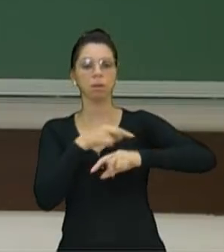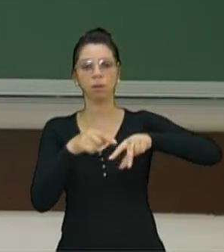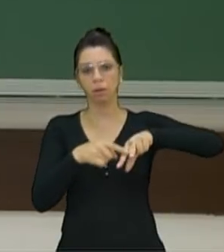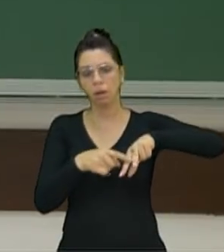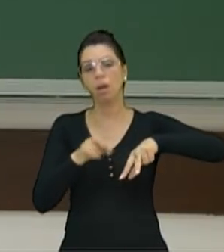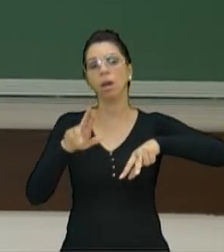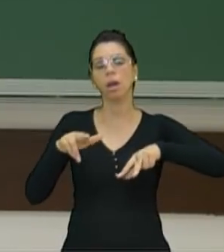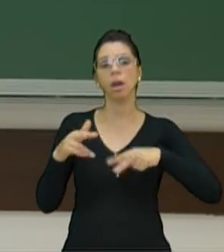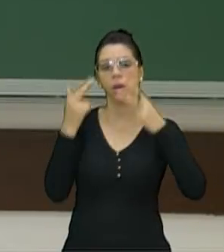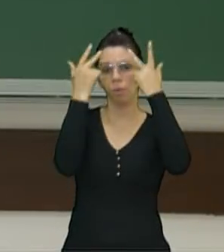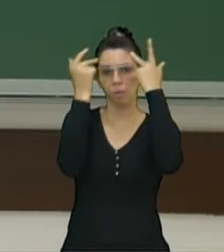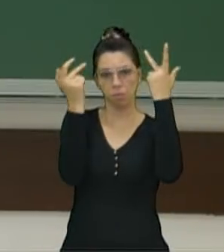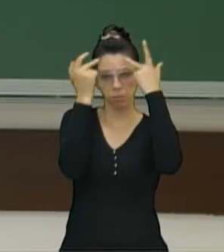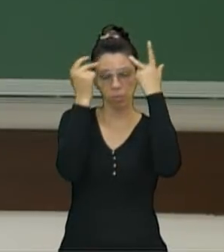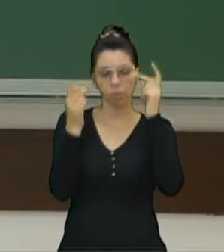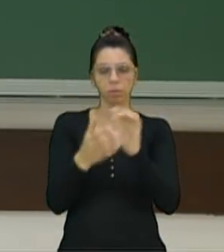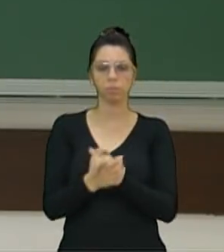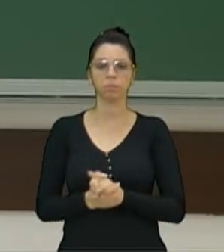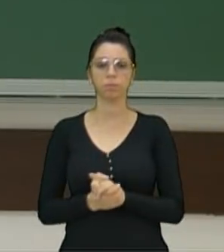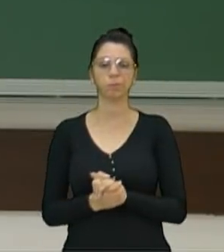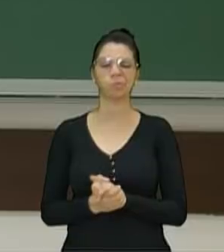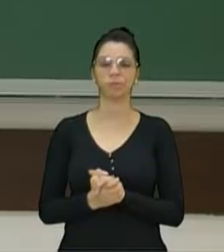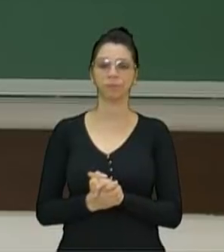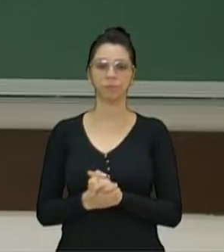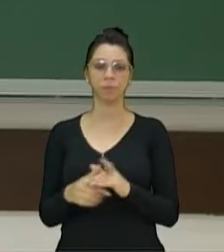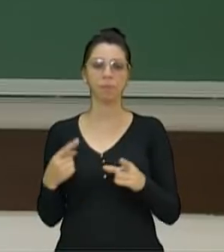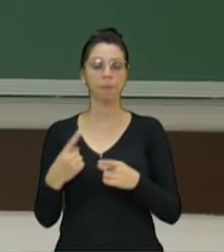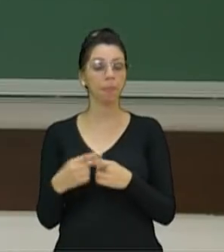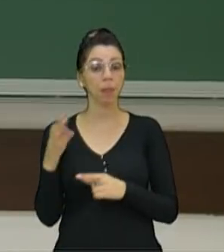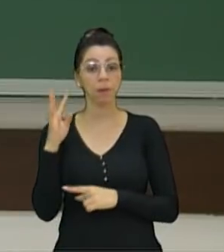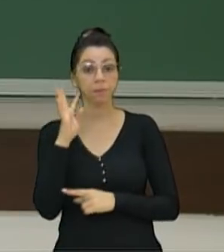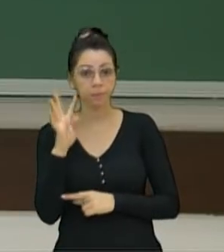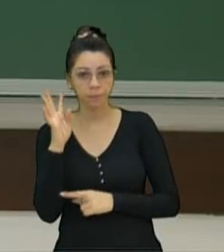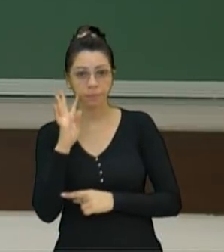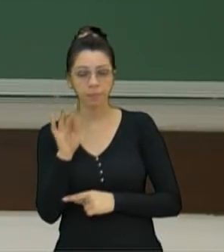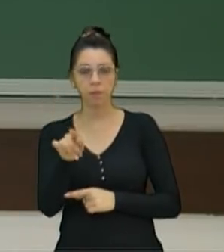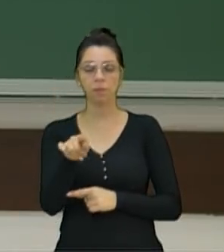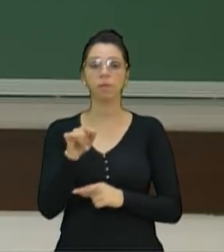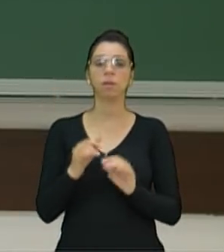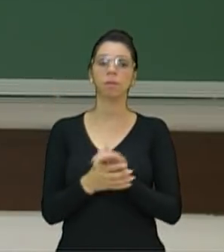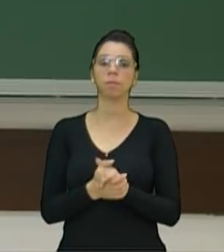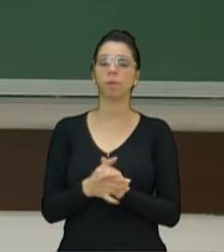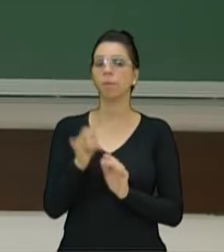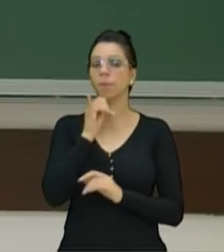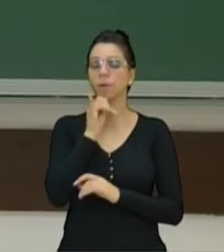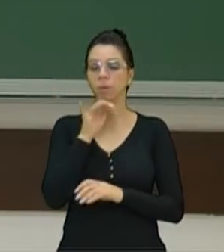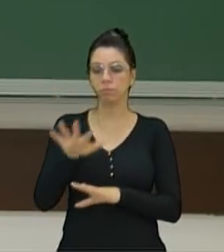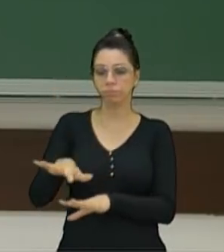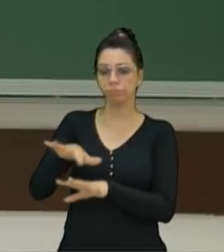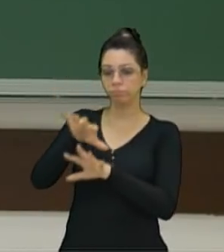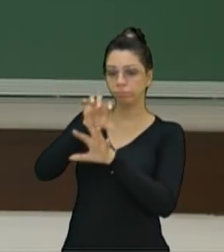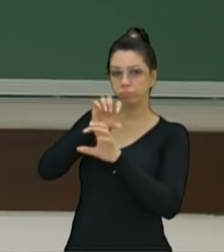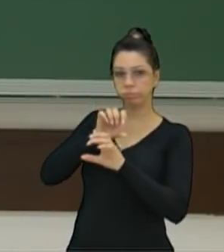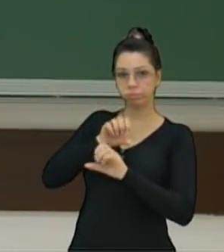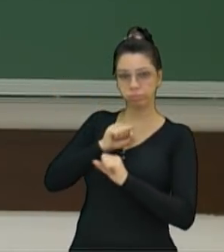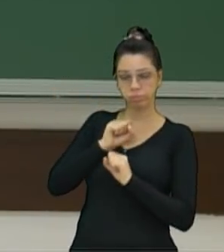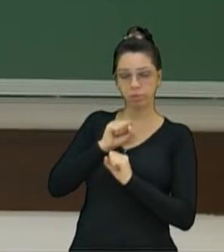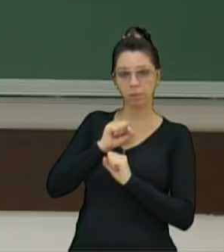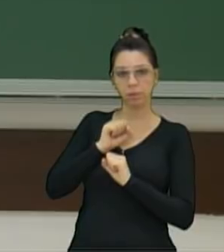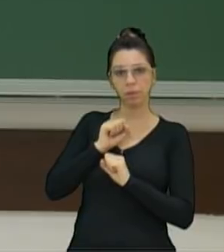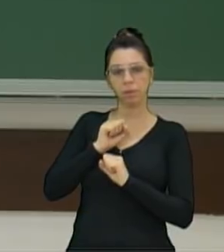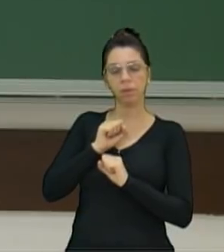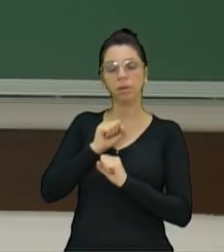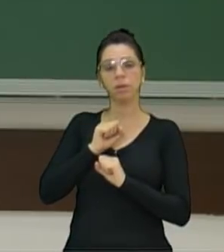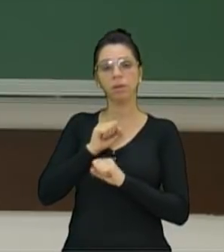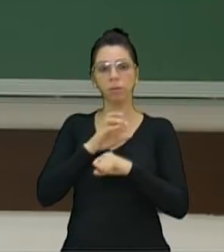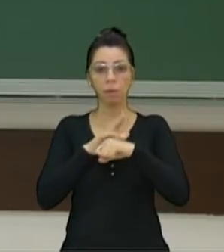nessas áreas a gente tem mais linfonodos. Então, olha que legal. Se você pegou, por exemplo, uma infecção, isso não é legal, mas é legal